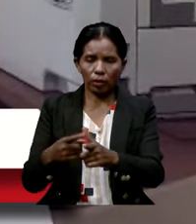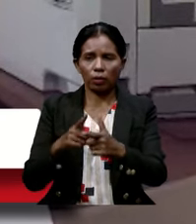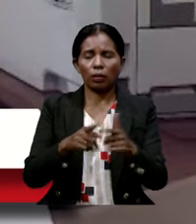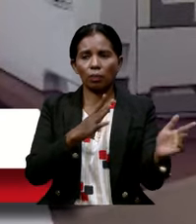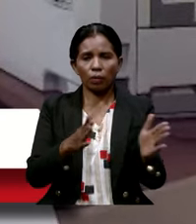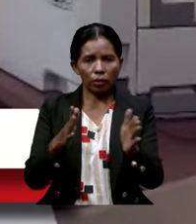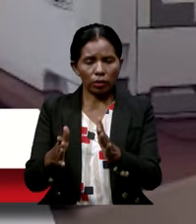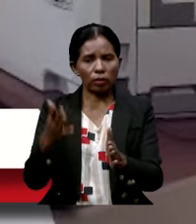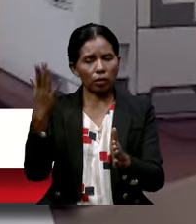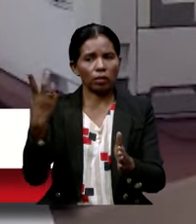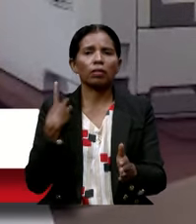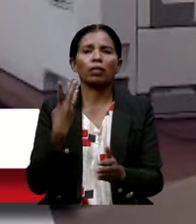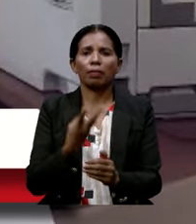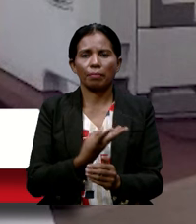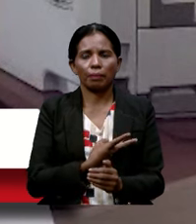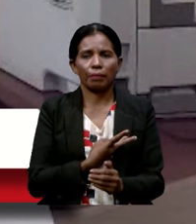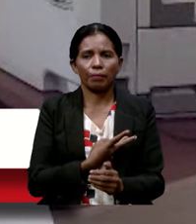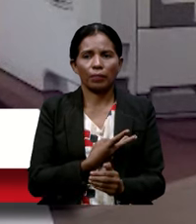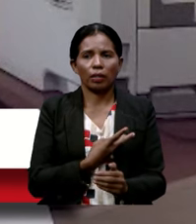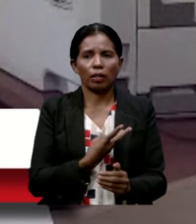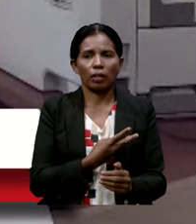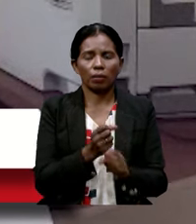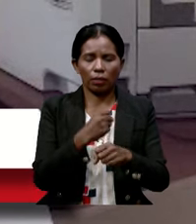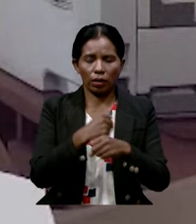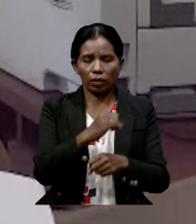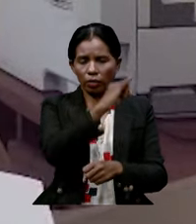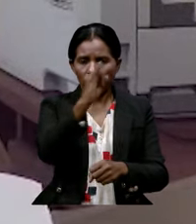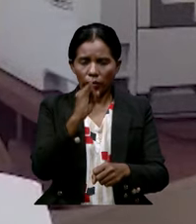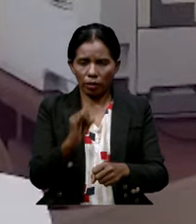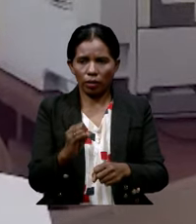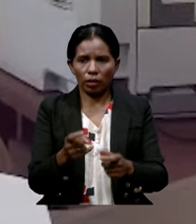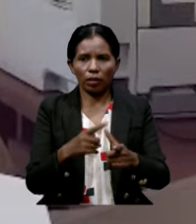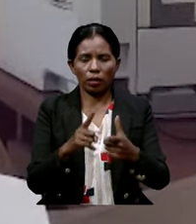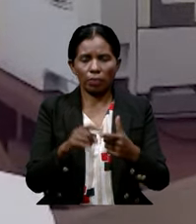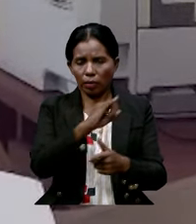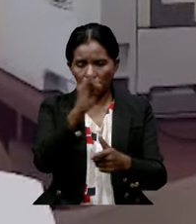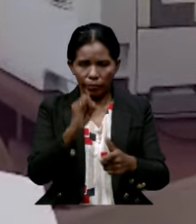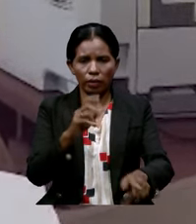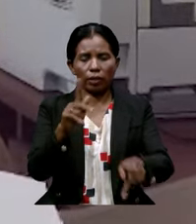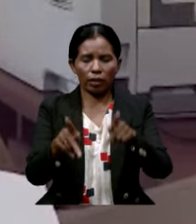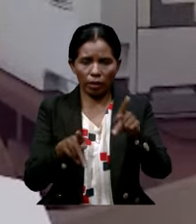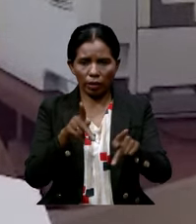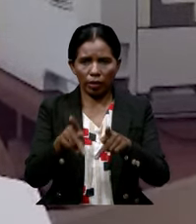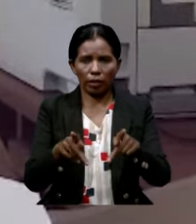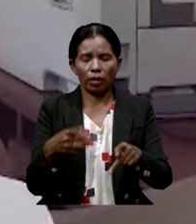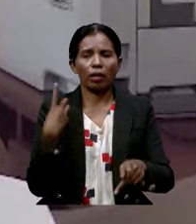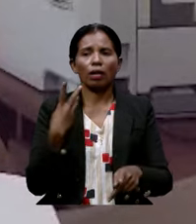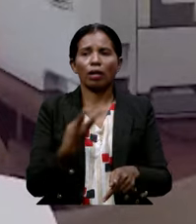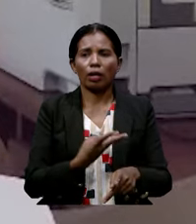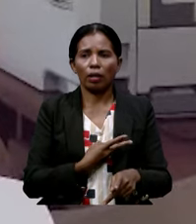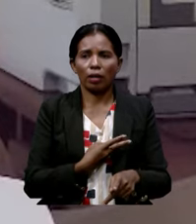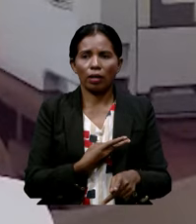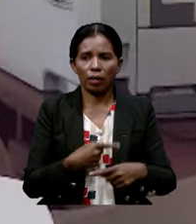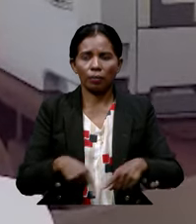mos, ame ia processo ame hala identificação, não mostra ame identificação, não mostra ia ame atuba